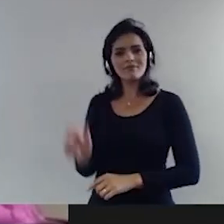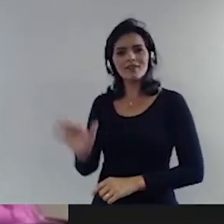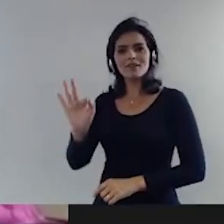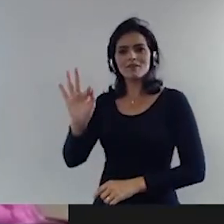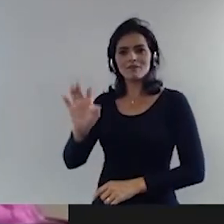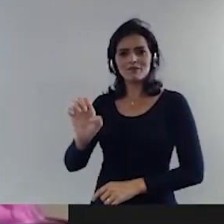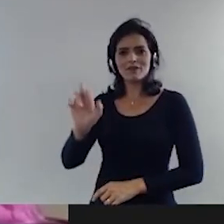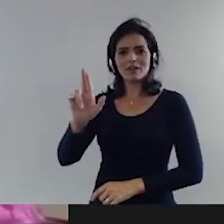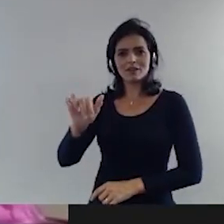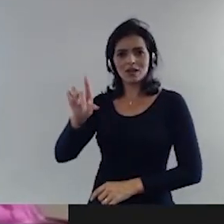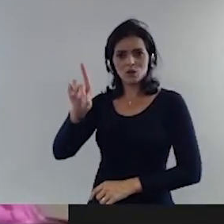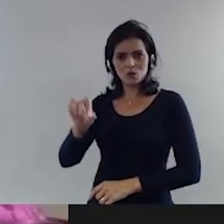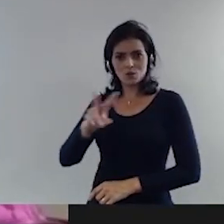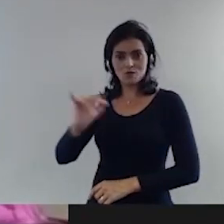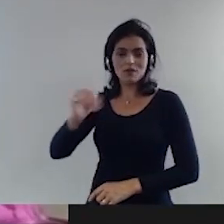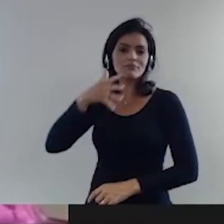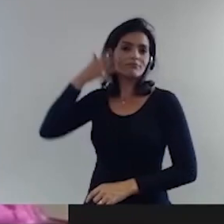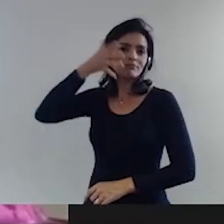Fernando Facuri Escaffi,